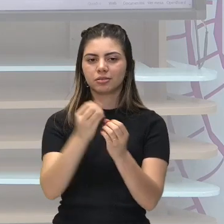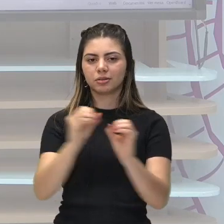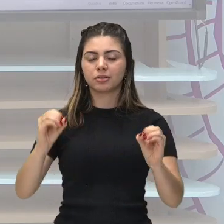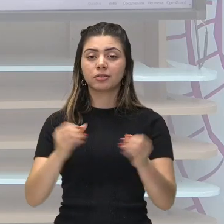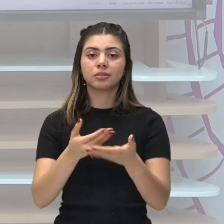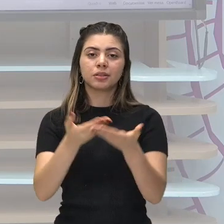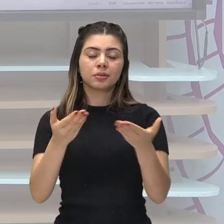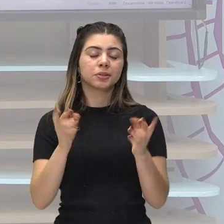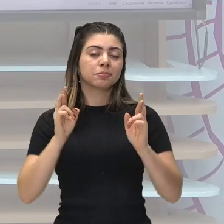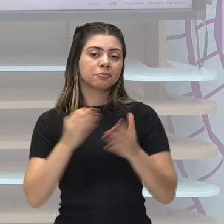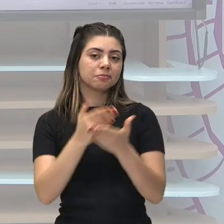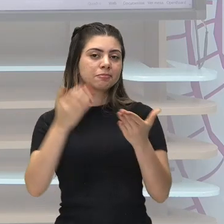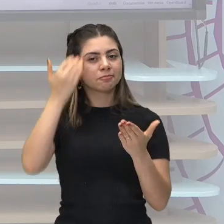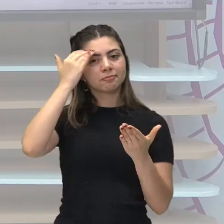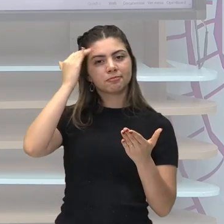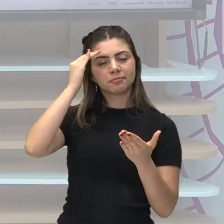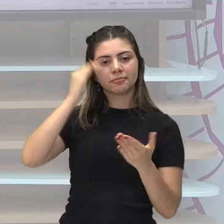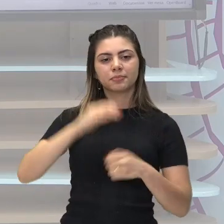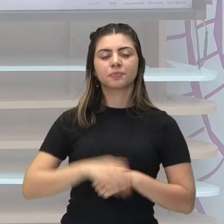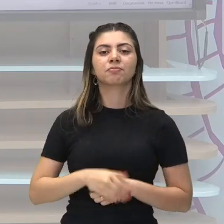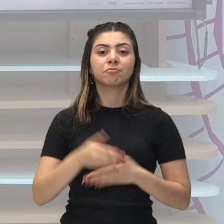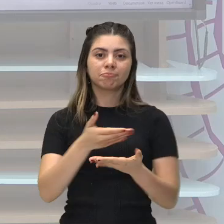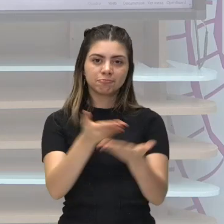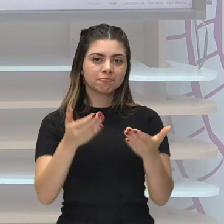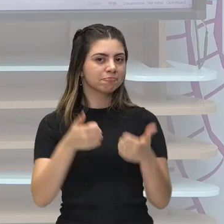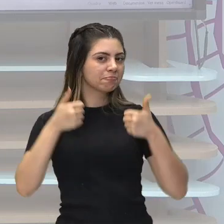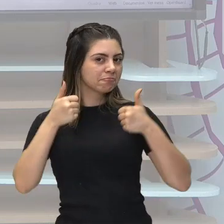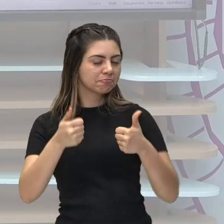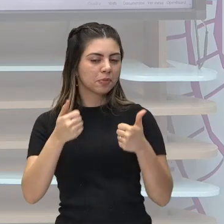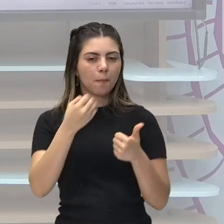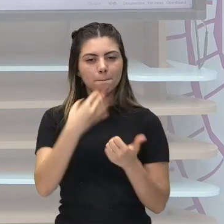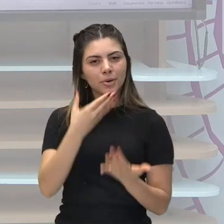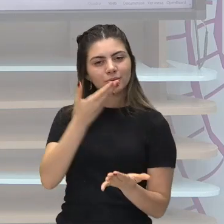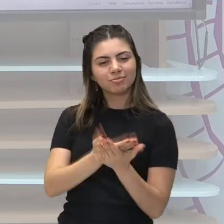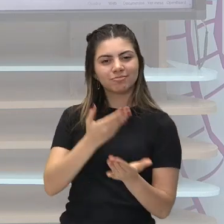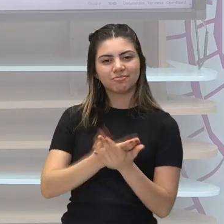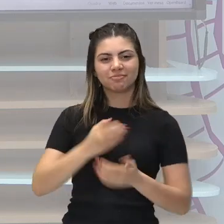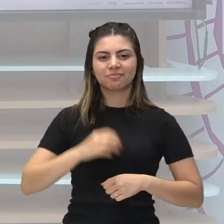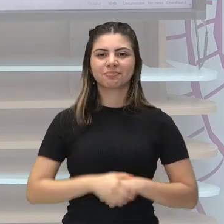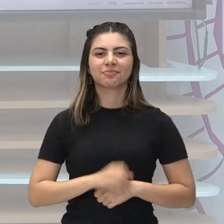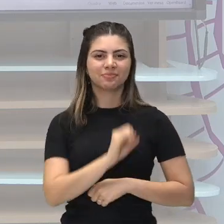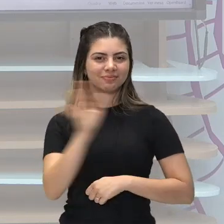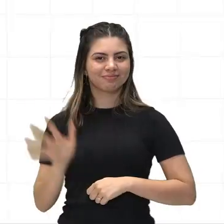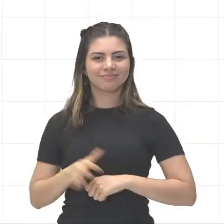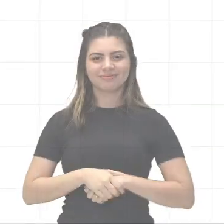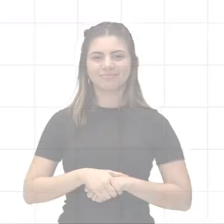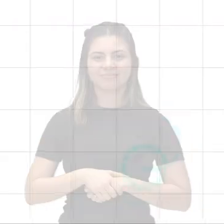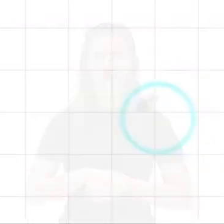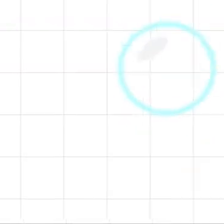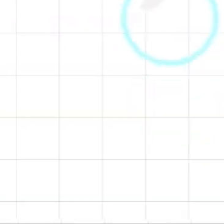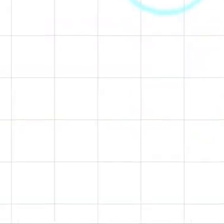tenham compreendido. Fiquem bem, bons estudos e até a próxima.